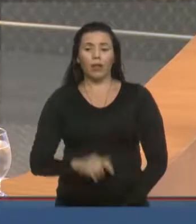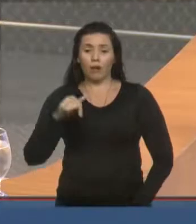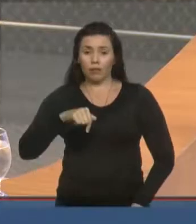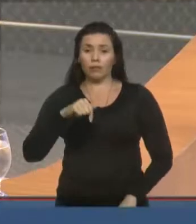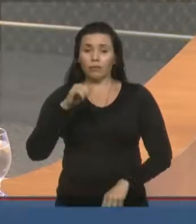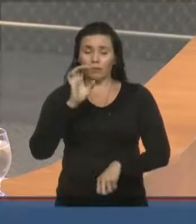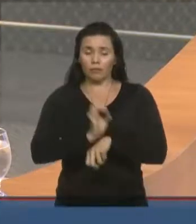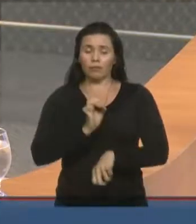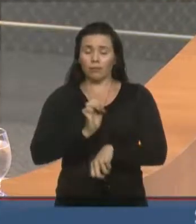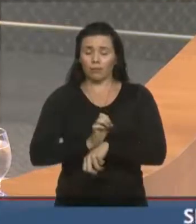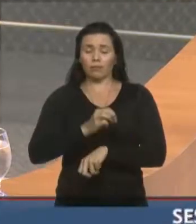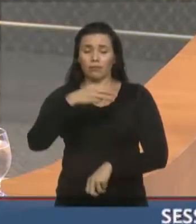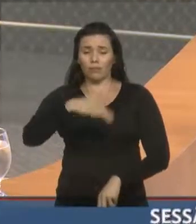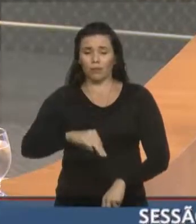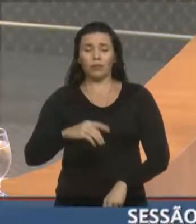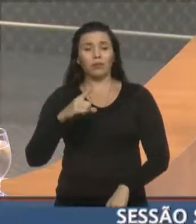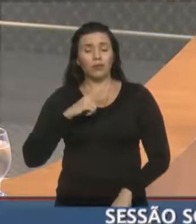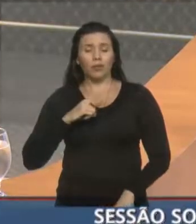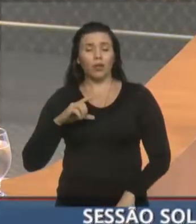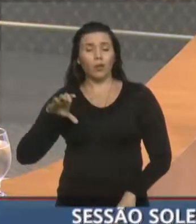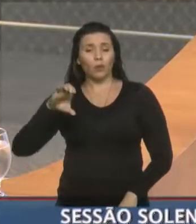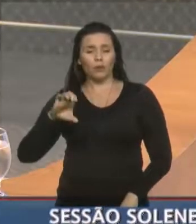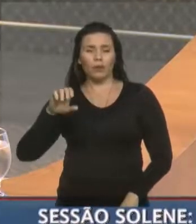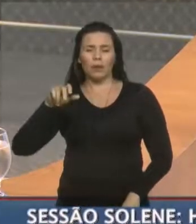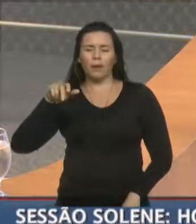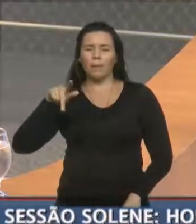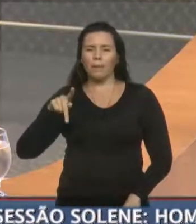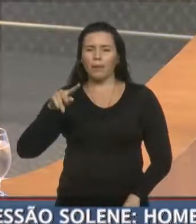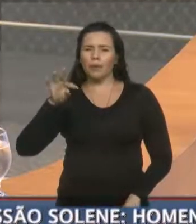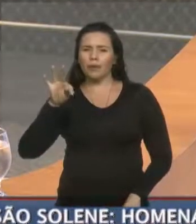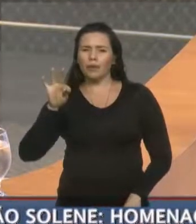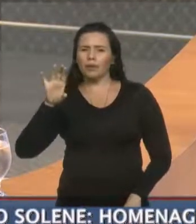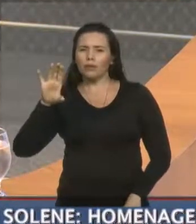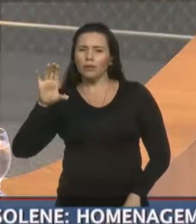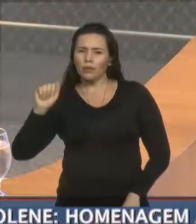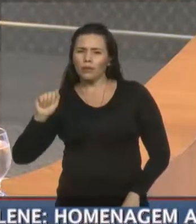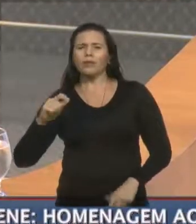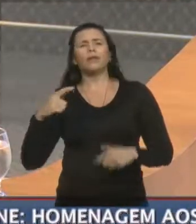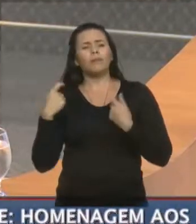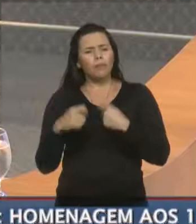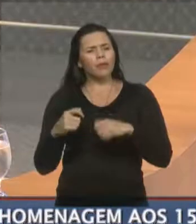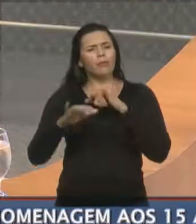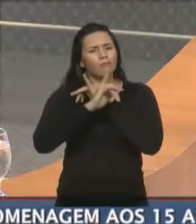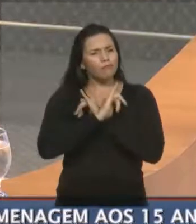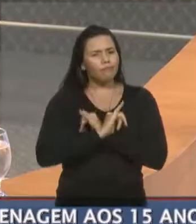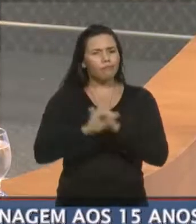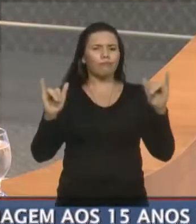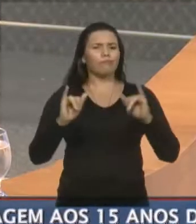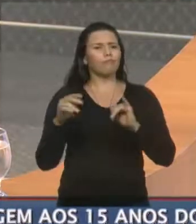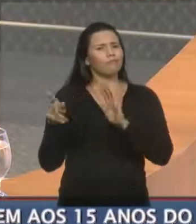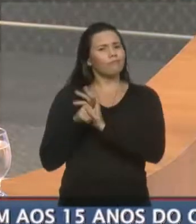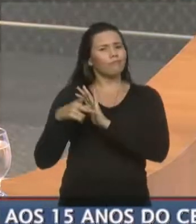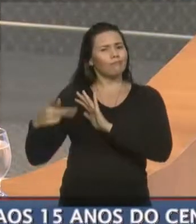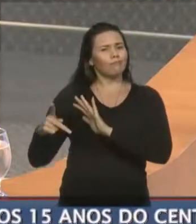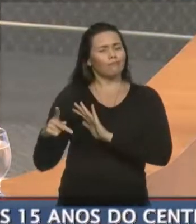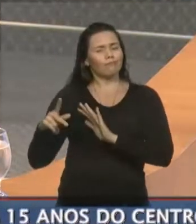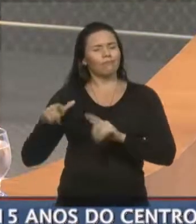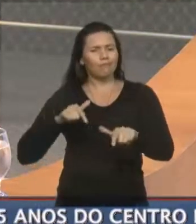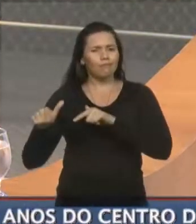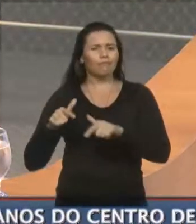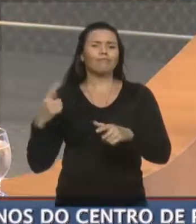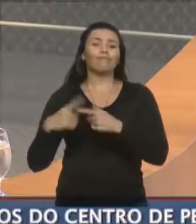nosso Estado, que possui um centro especializado, isso precisa ser exposto, isso precisa ser reconhecido. Além de parabenizar e de